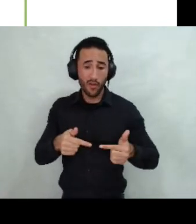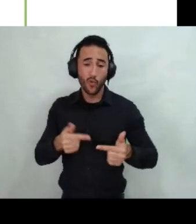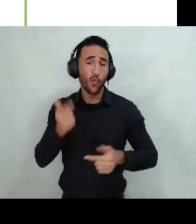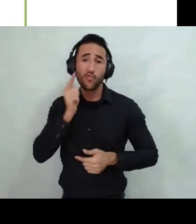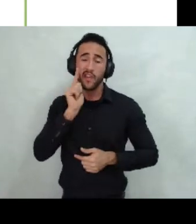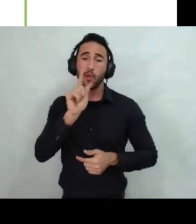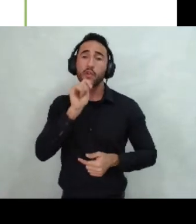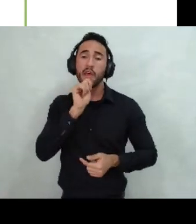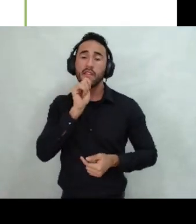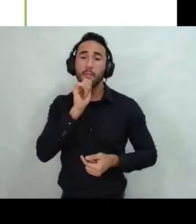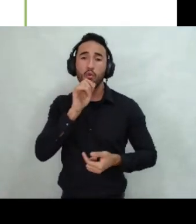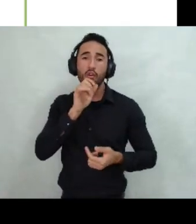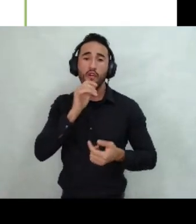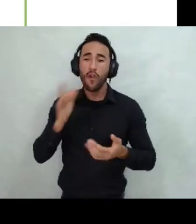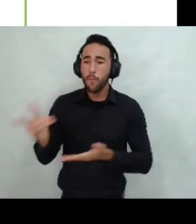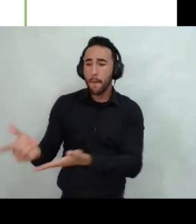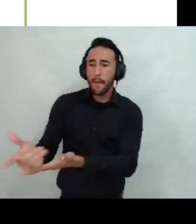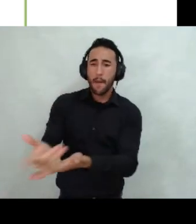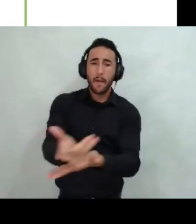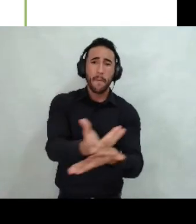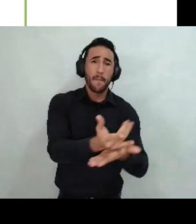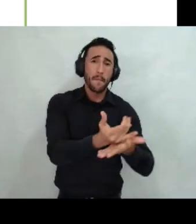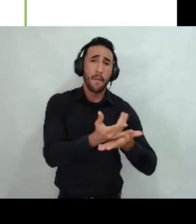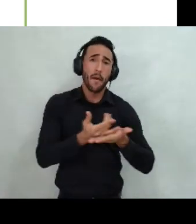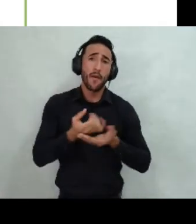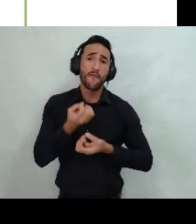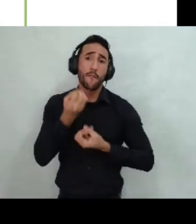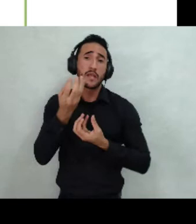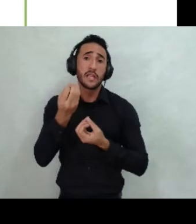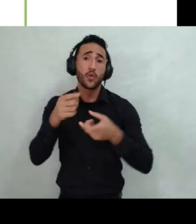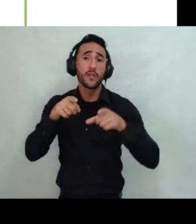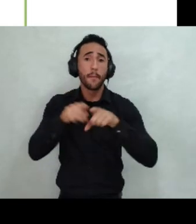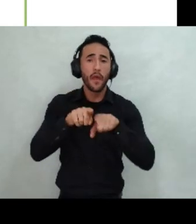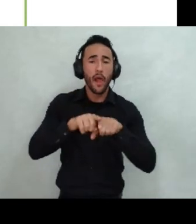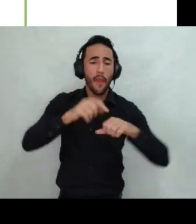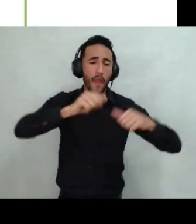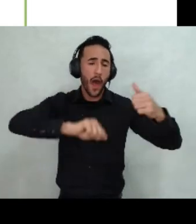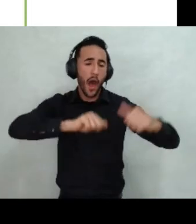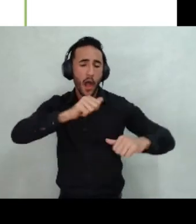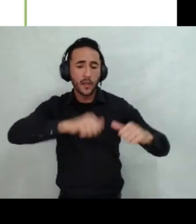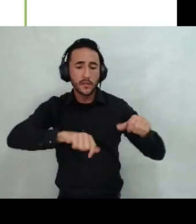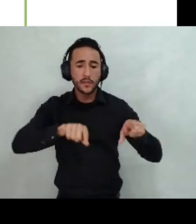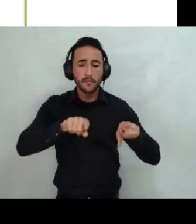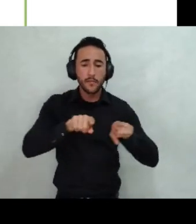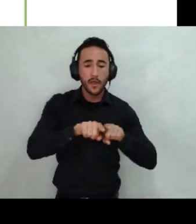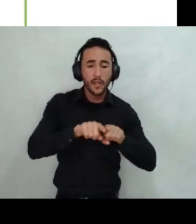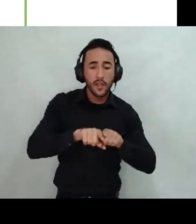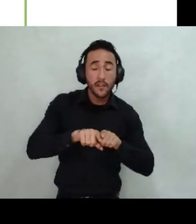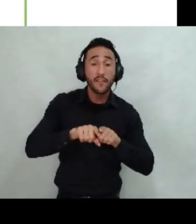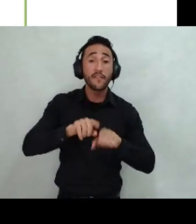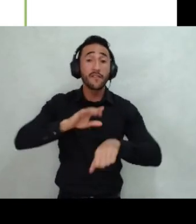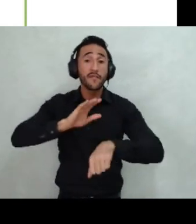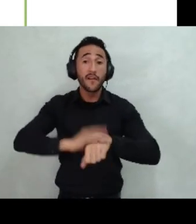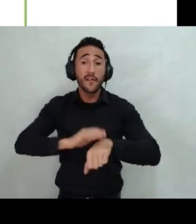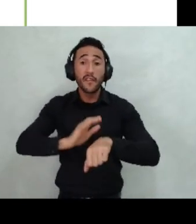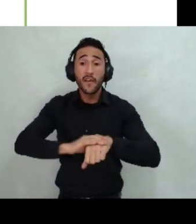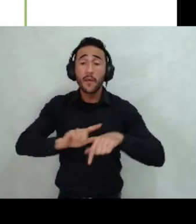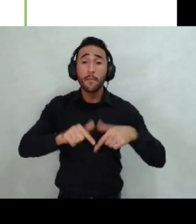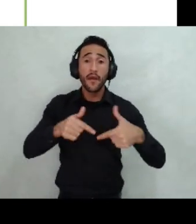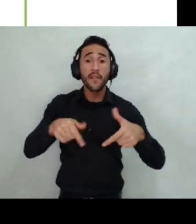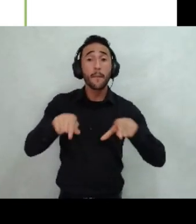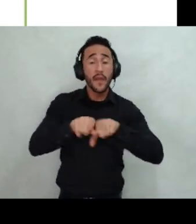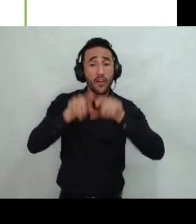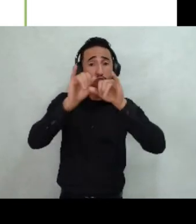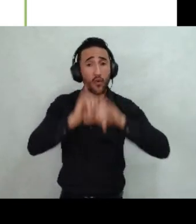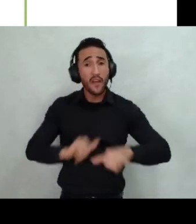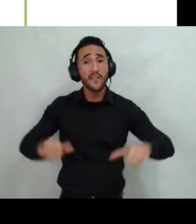o processamento, a análise, as recomendações e a adoção de medidas, inclusive a divulgação de